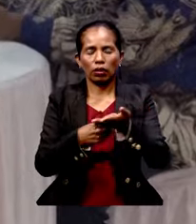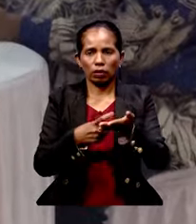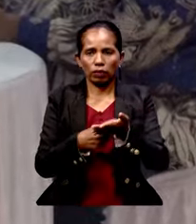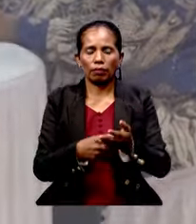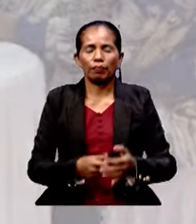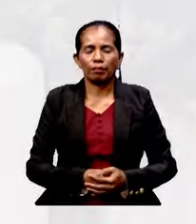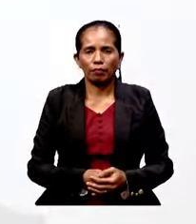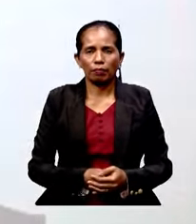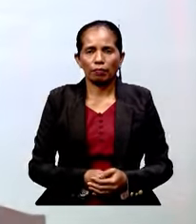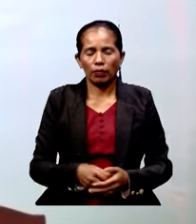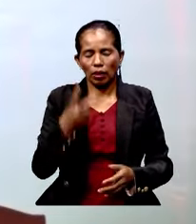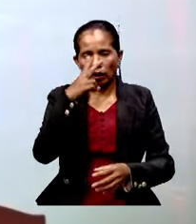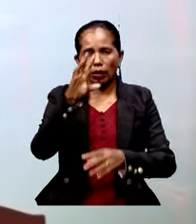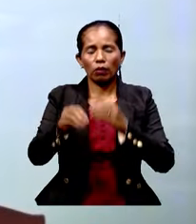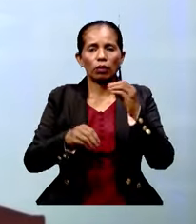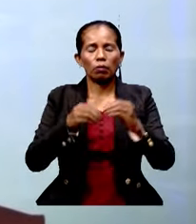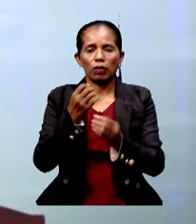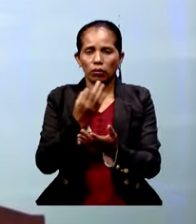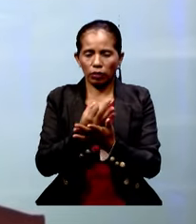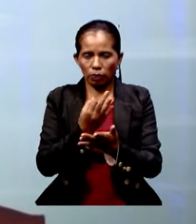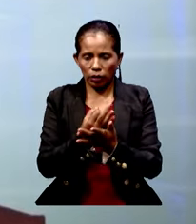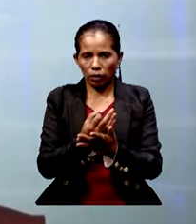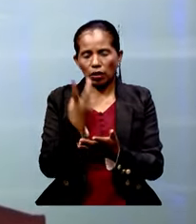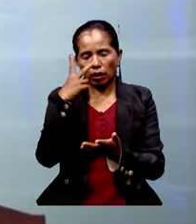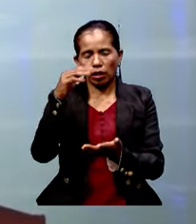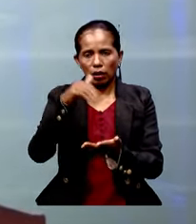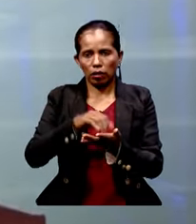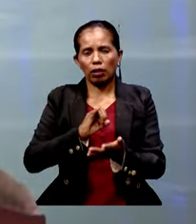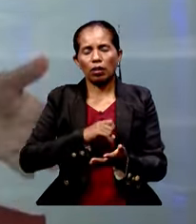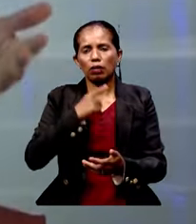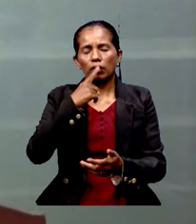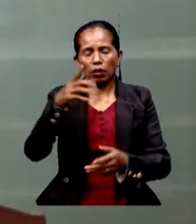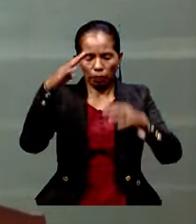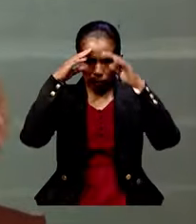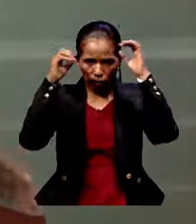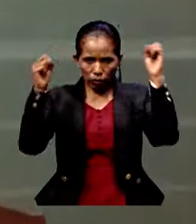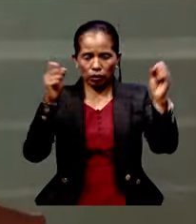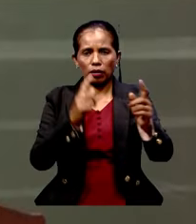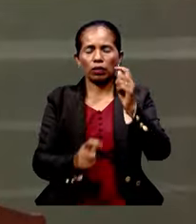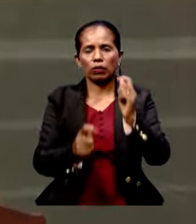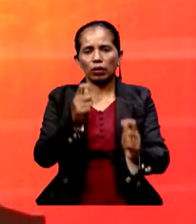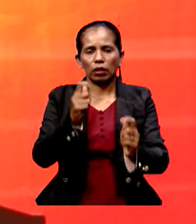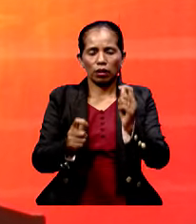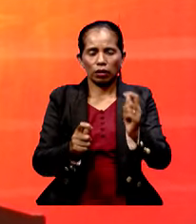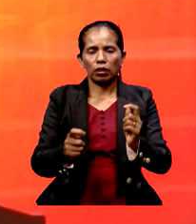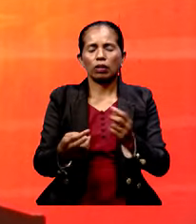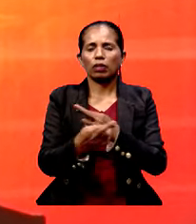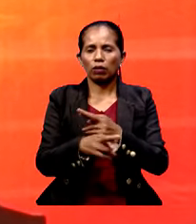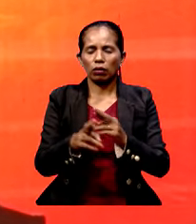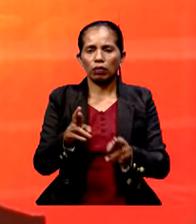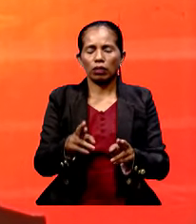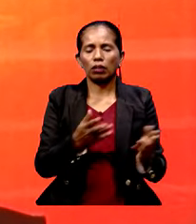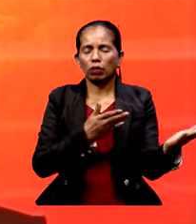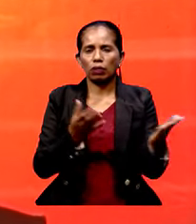de Revisão do Orçamento, ao Demba, Presidente do Tribunal de Recursos, Bahira Nelori, Orçamento do Tribunal